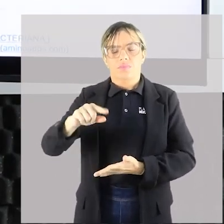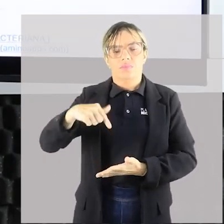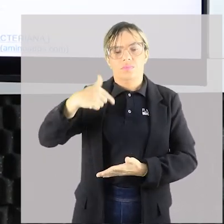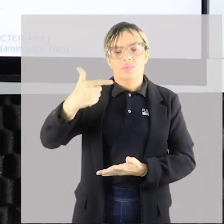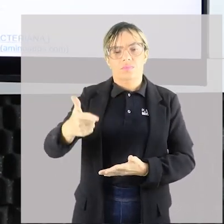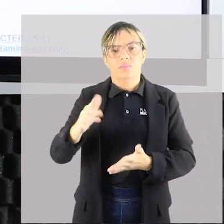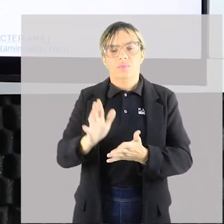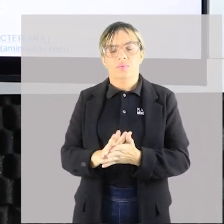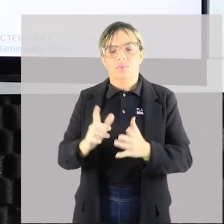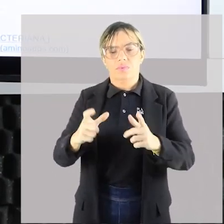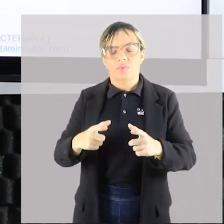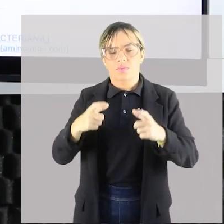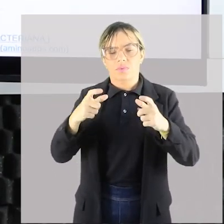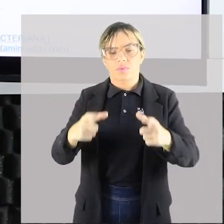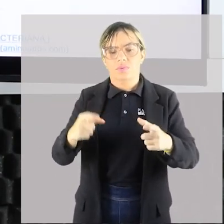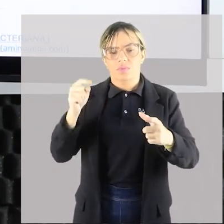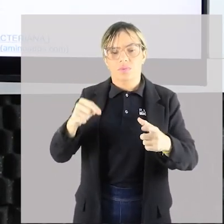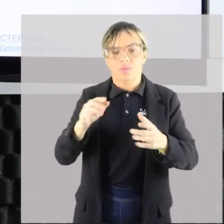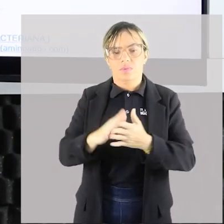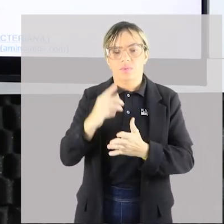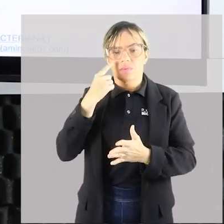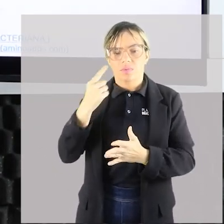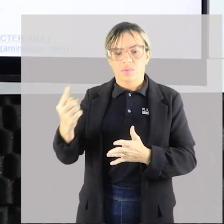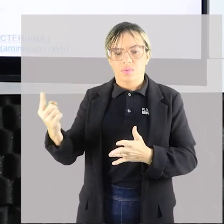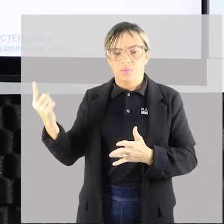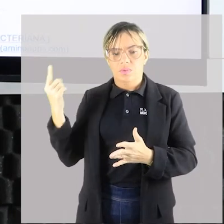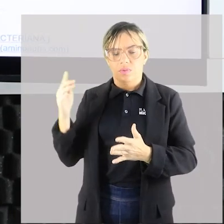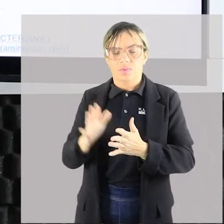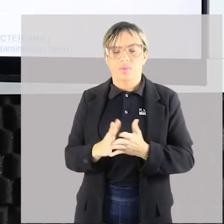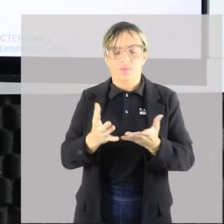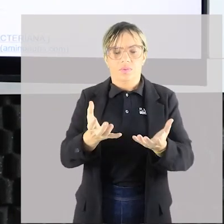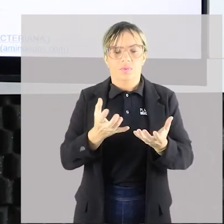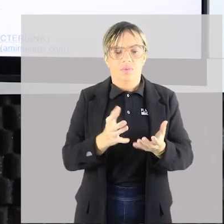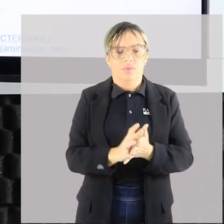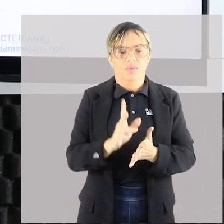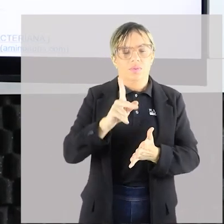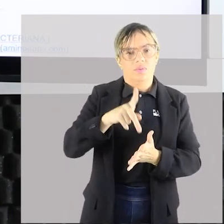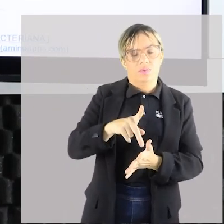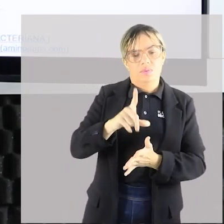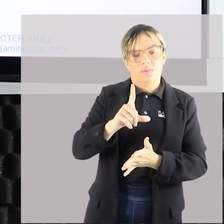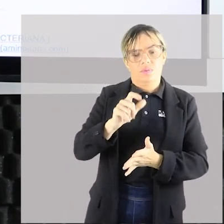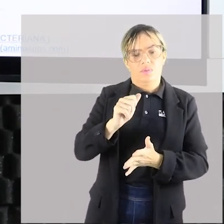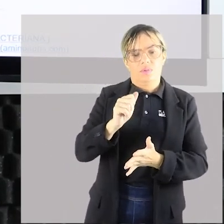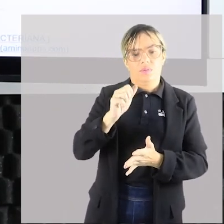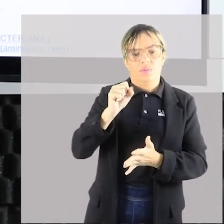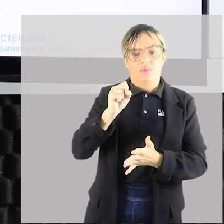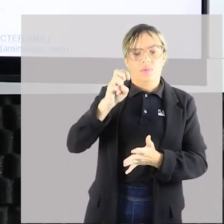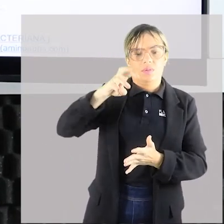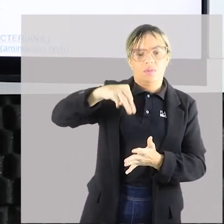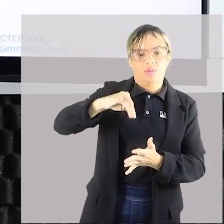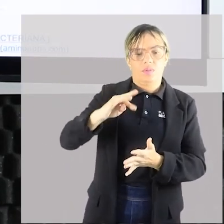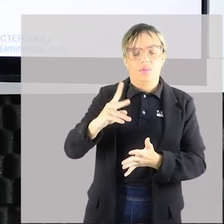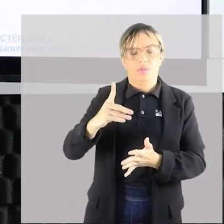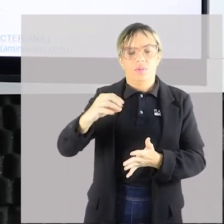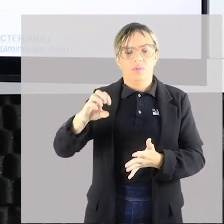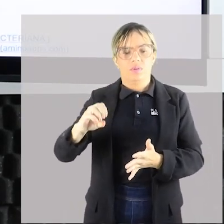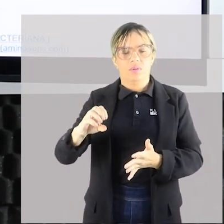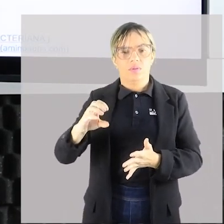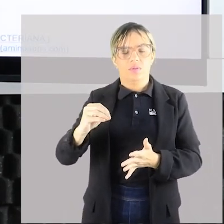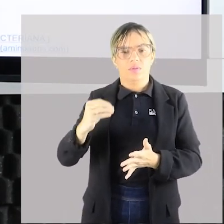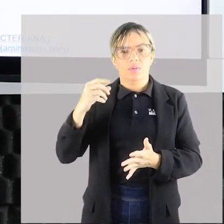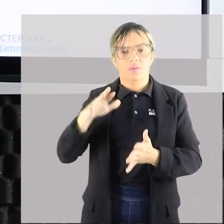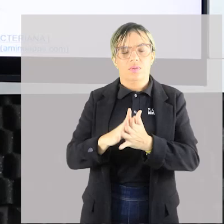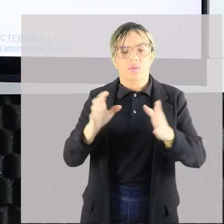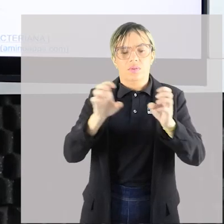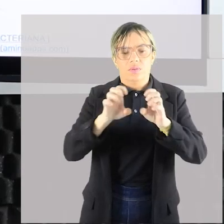coisa que a gente vai encontrar são os plasmídeos. Eu quero que você destaque aí, porque plasmídio